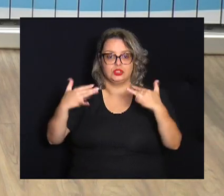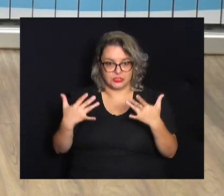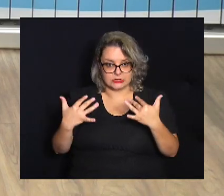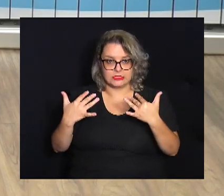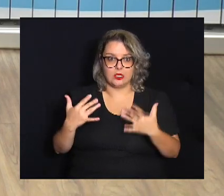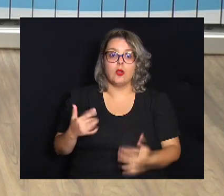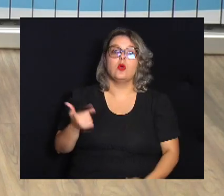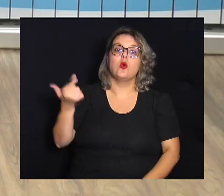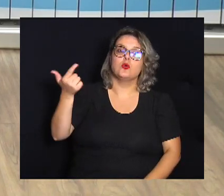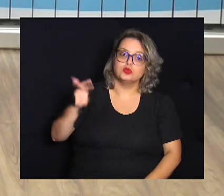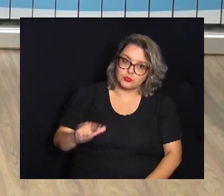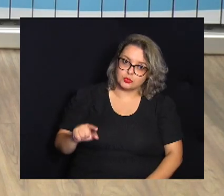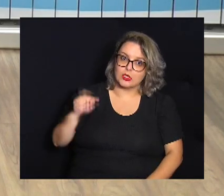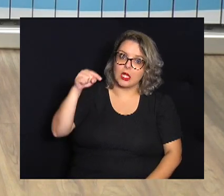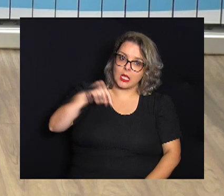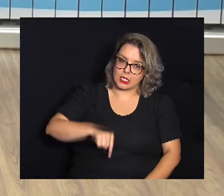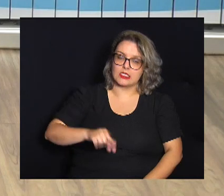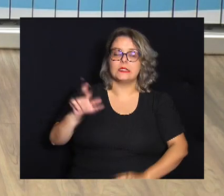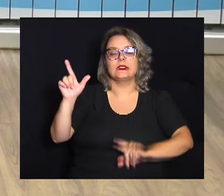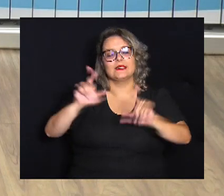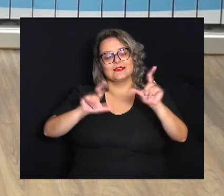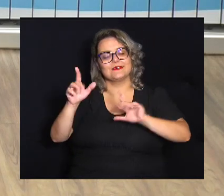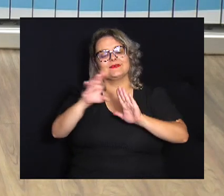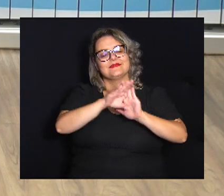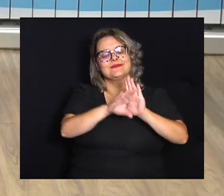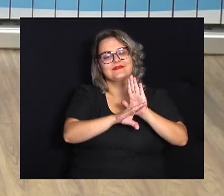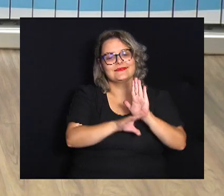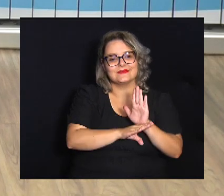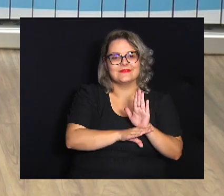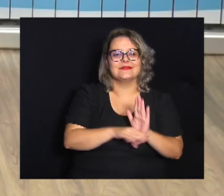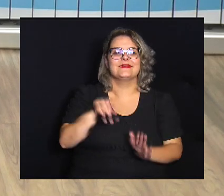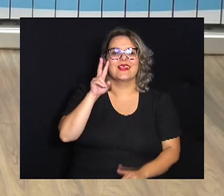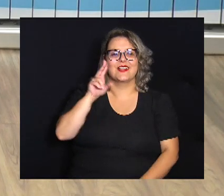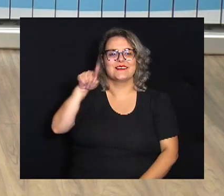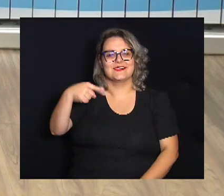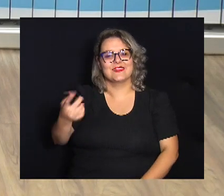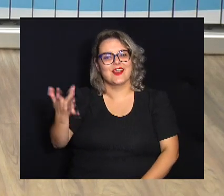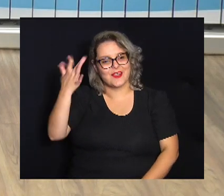audiência. Portanto, continue aqui na nossa programação e nos vemos